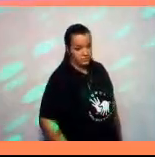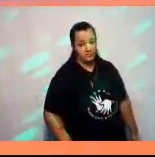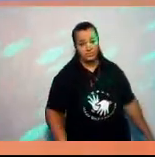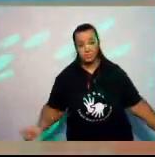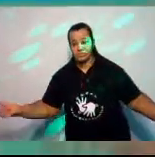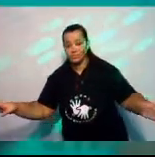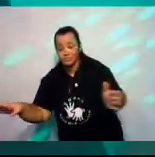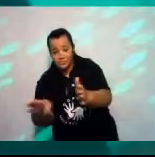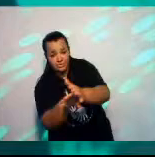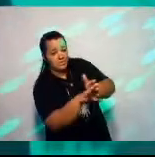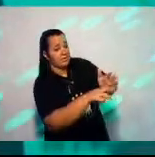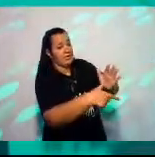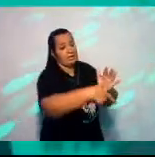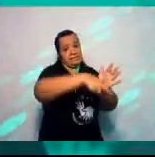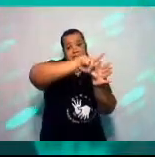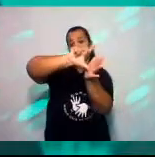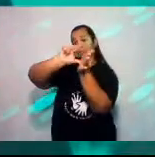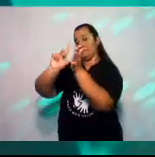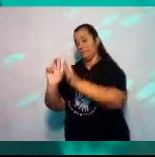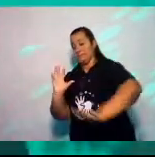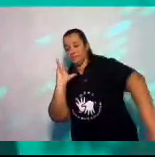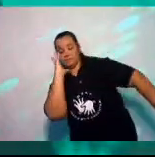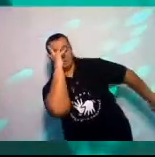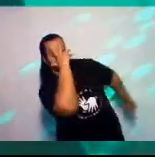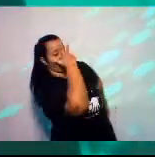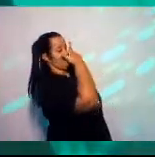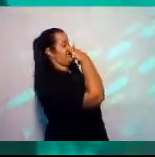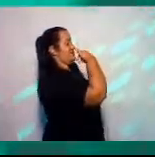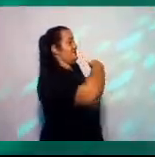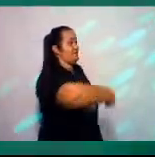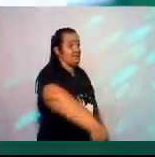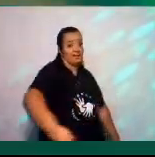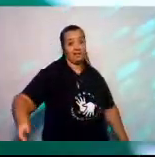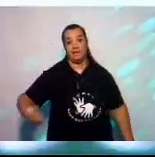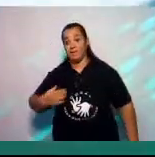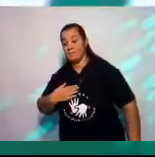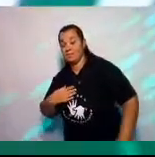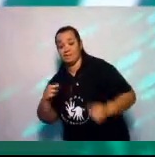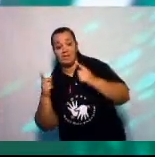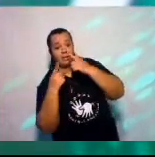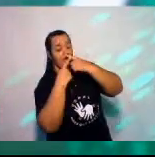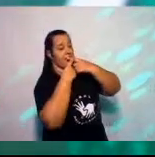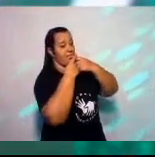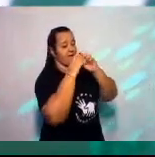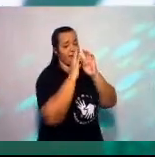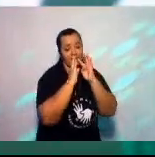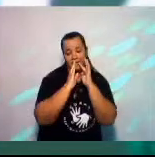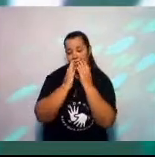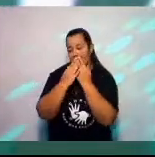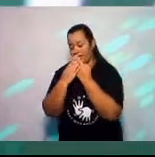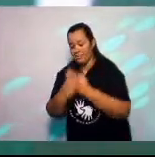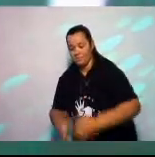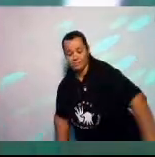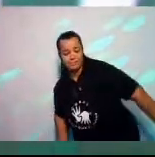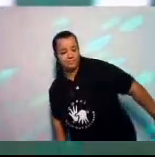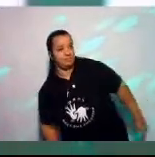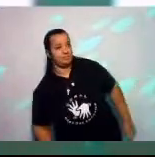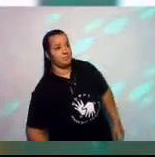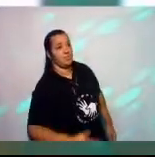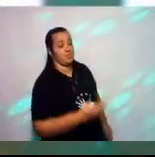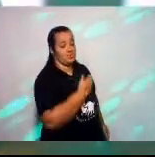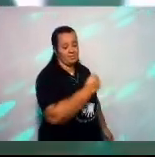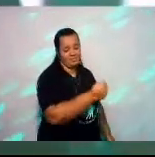E você chegou atrasadinha, mas tava linda. E a boca